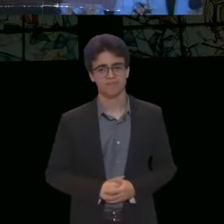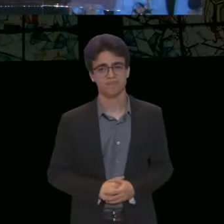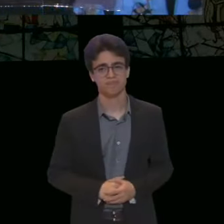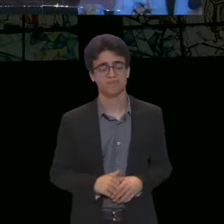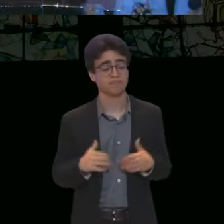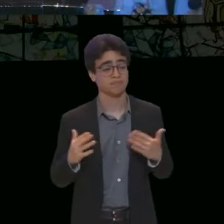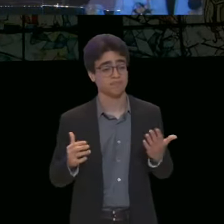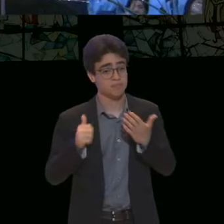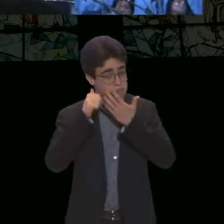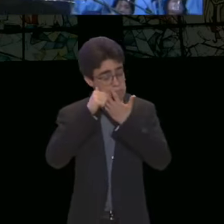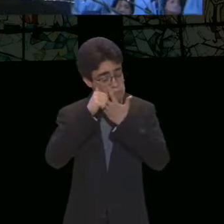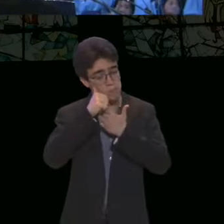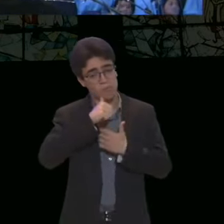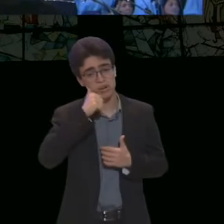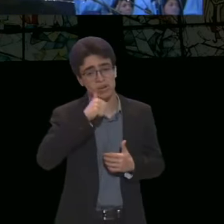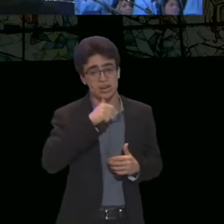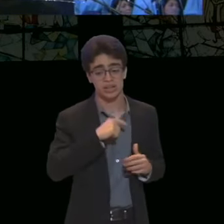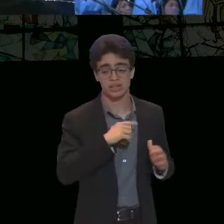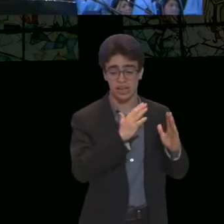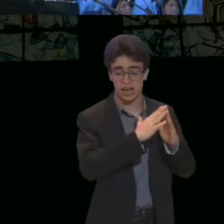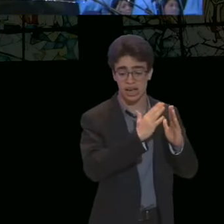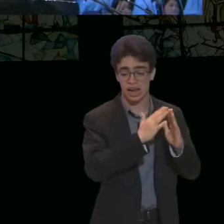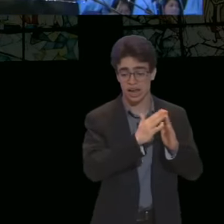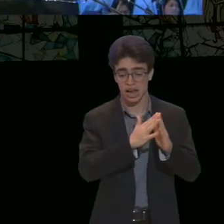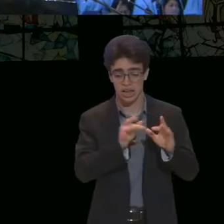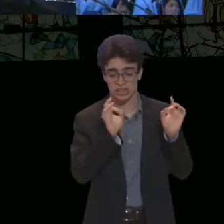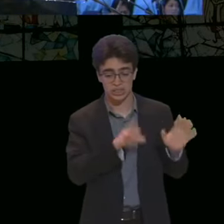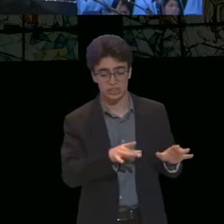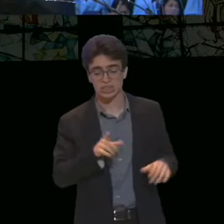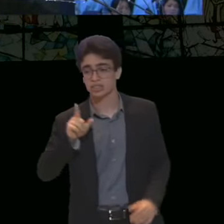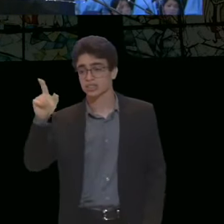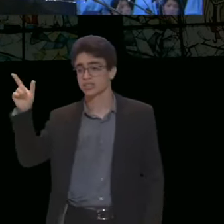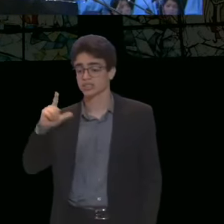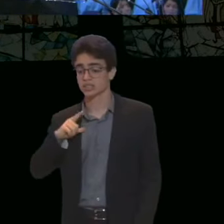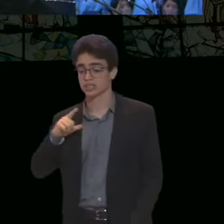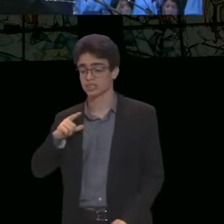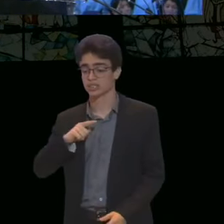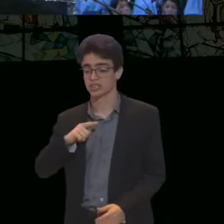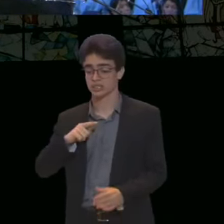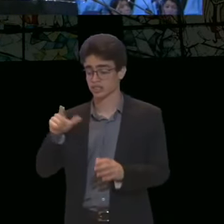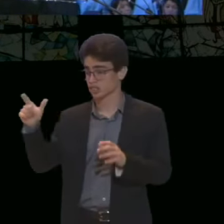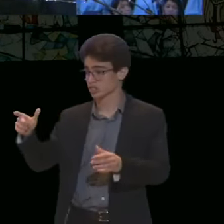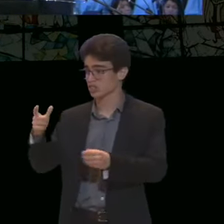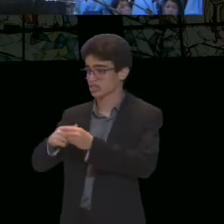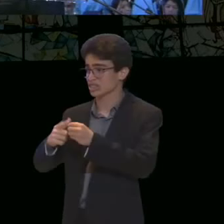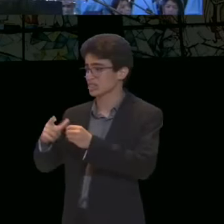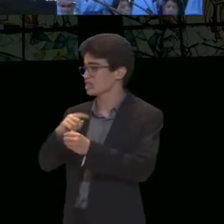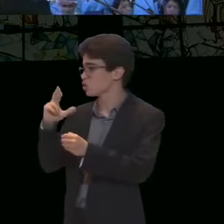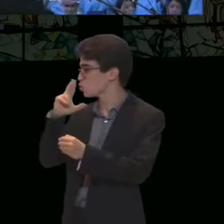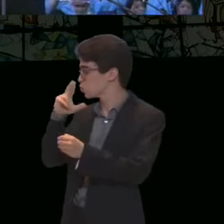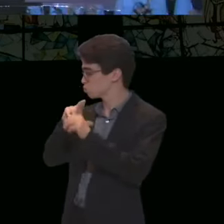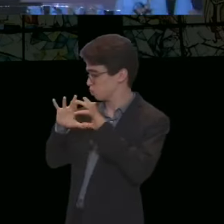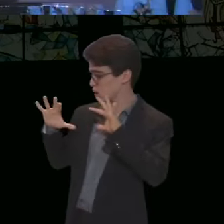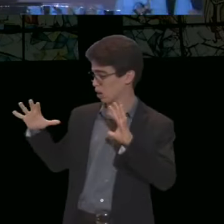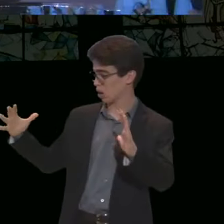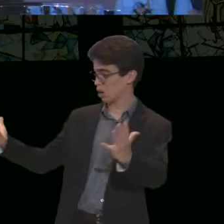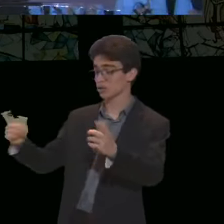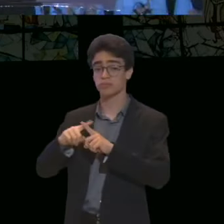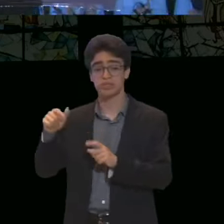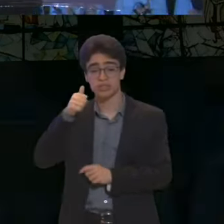uma mulher saiu de sua casa em Mariupol. Mariupol está cercada pelas tropas e completamente destruída, com a